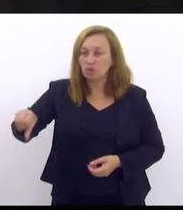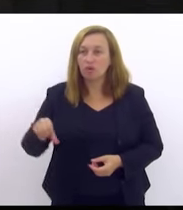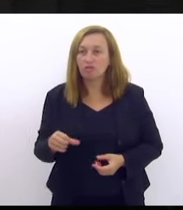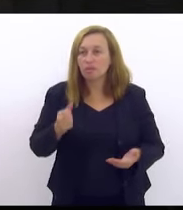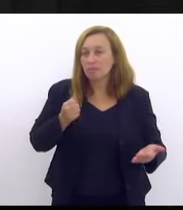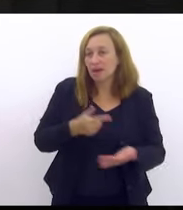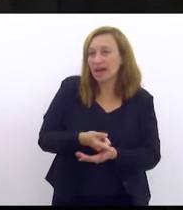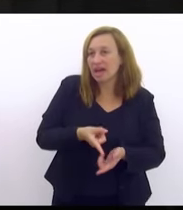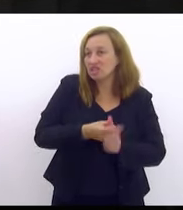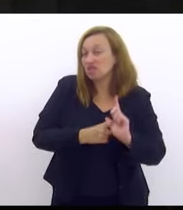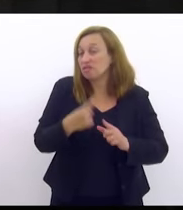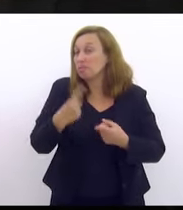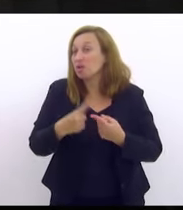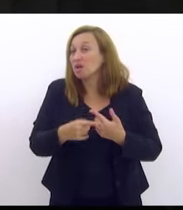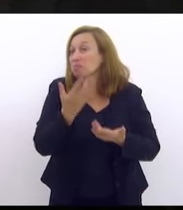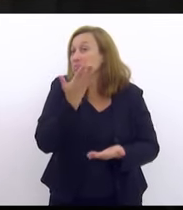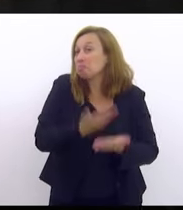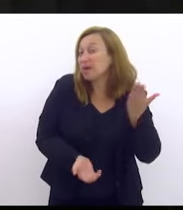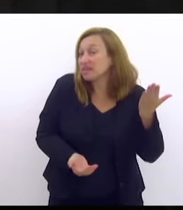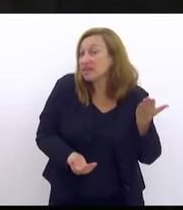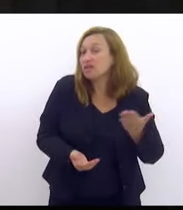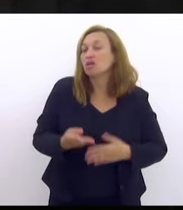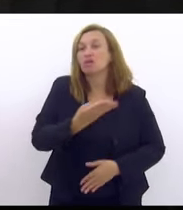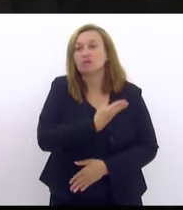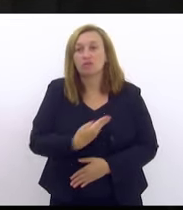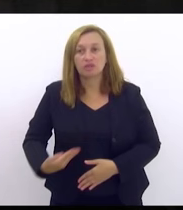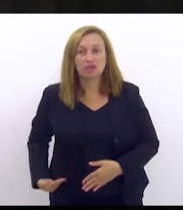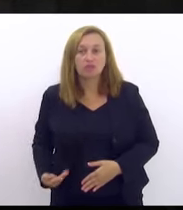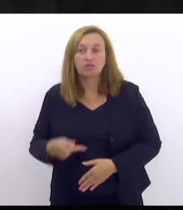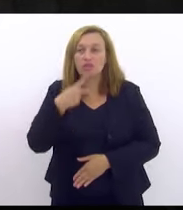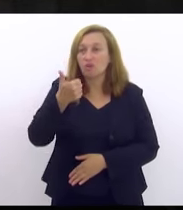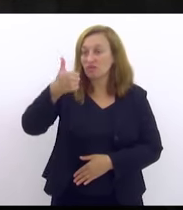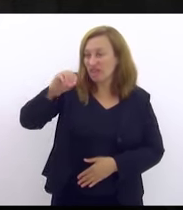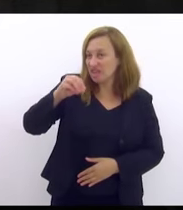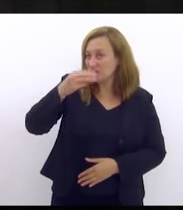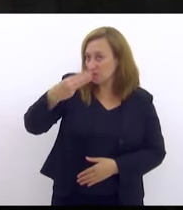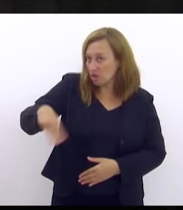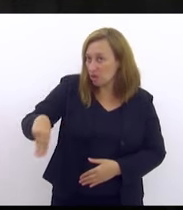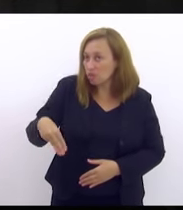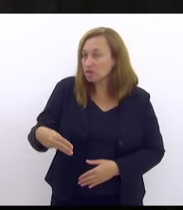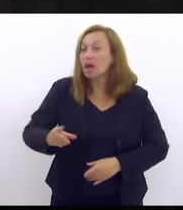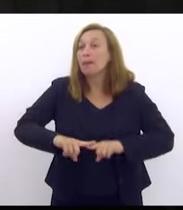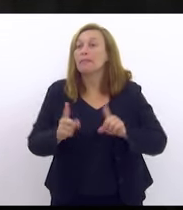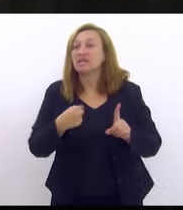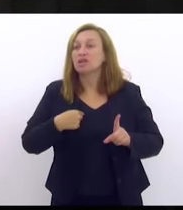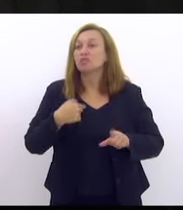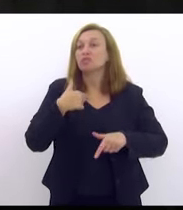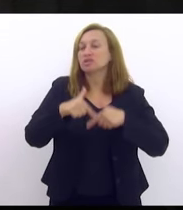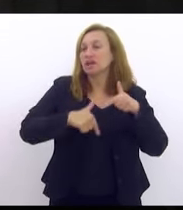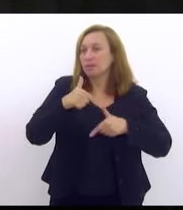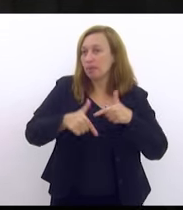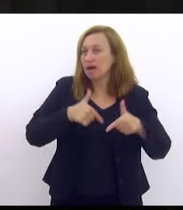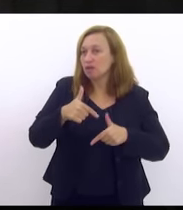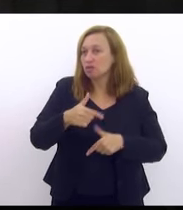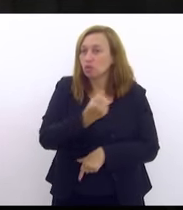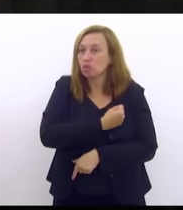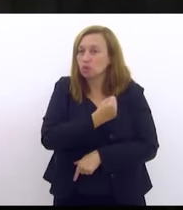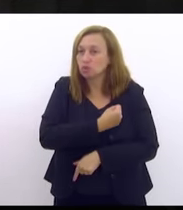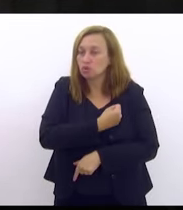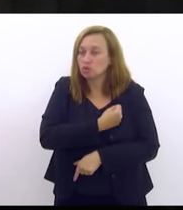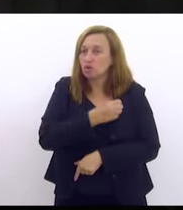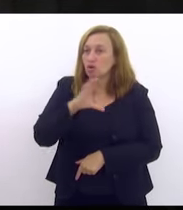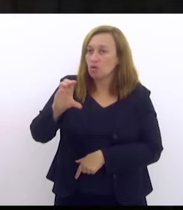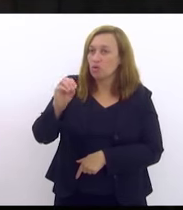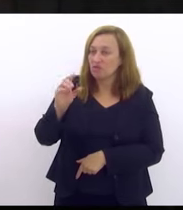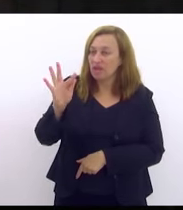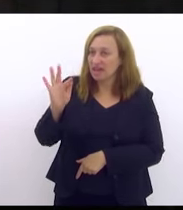porque perdemos, diz o governador, 10 bilhões, mas eu trabalho com o número da Concefaz, 8 bilhões